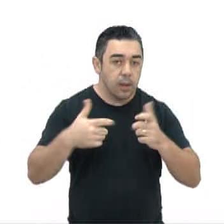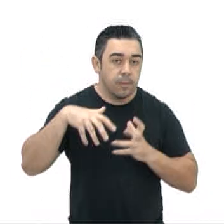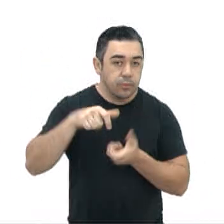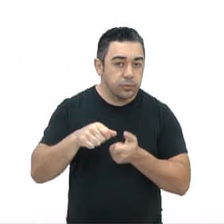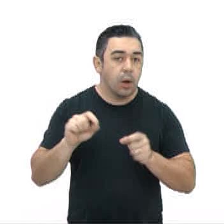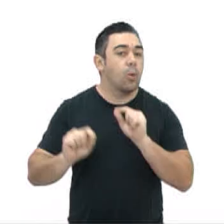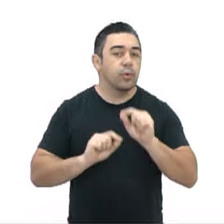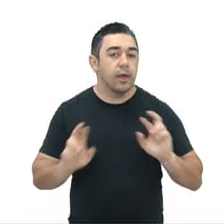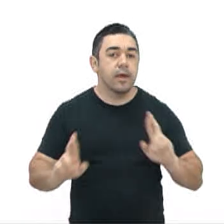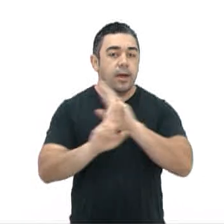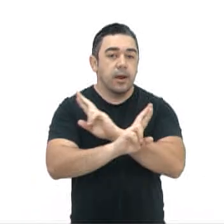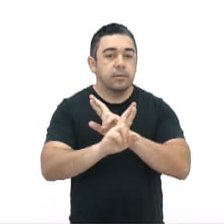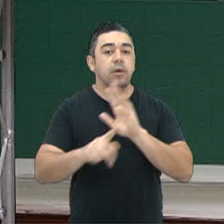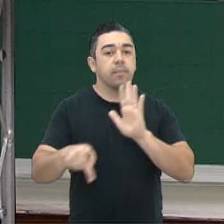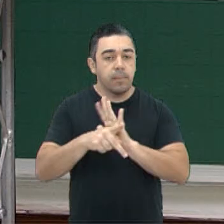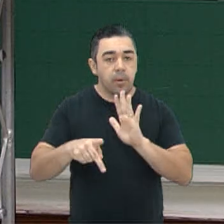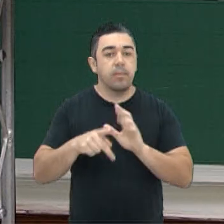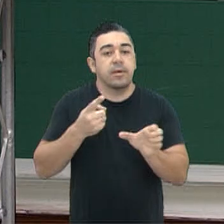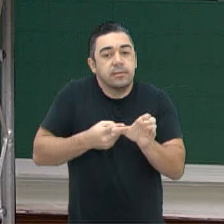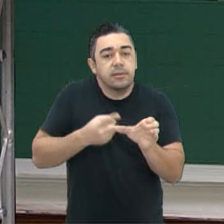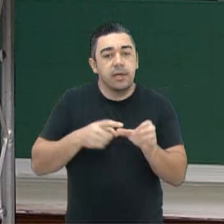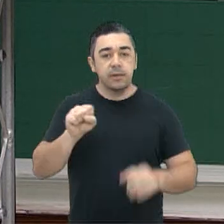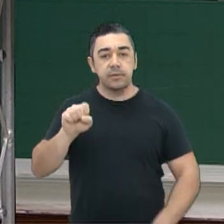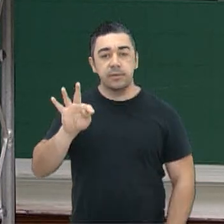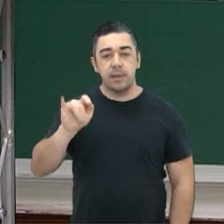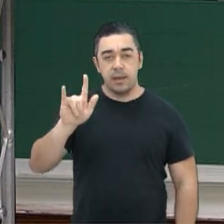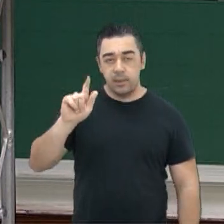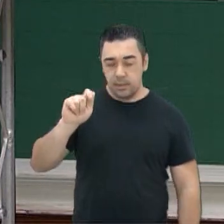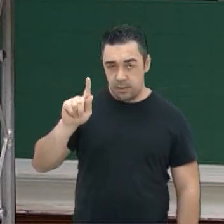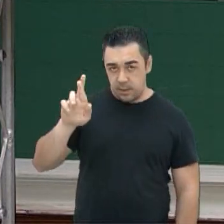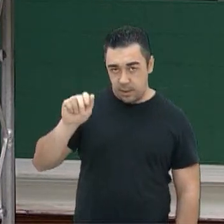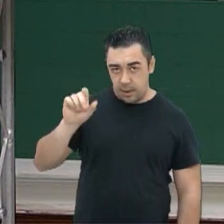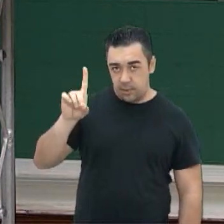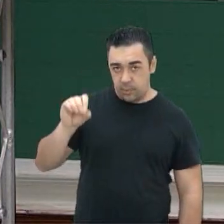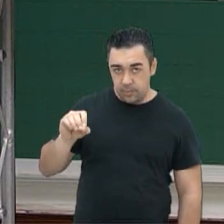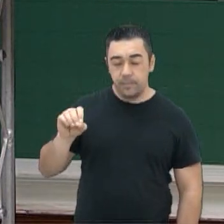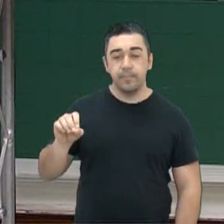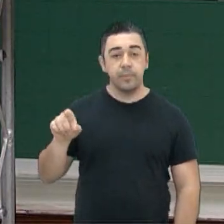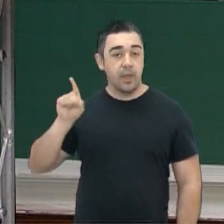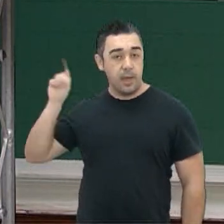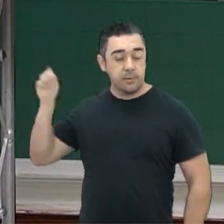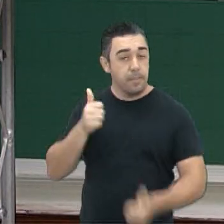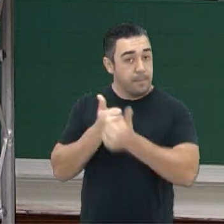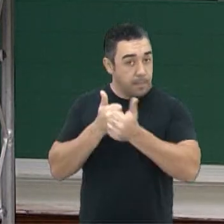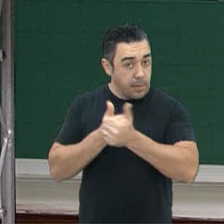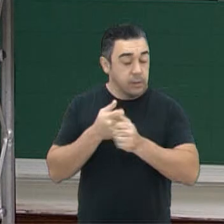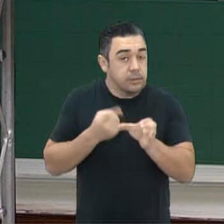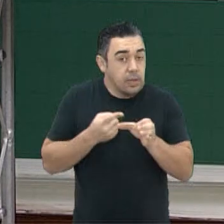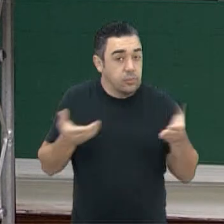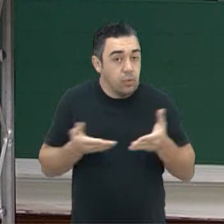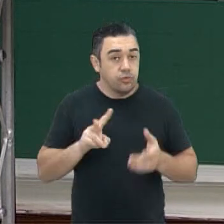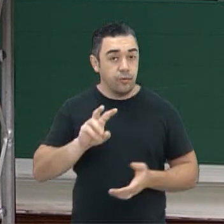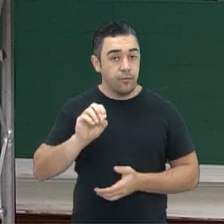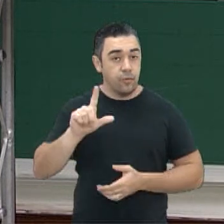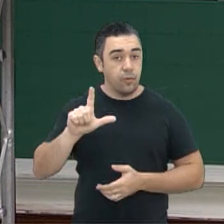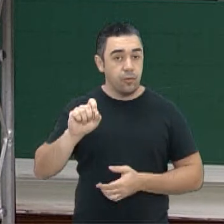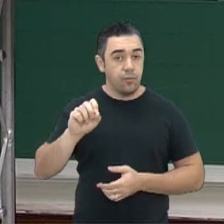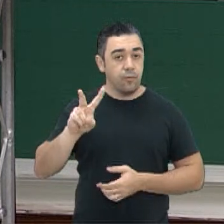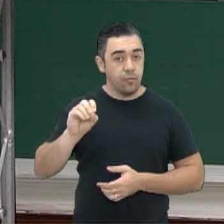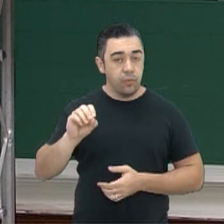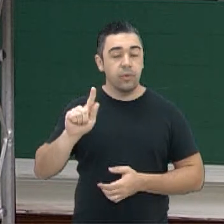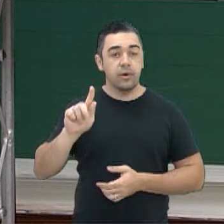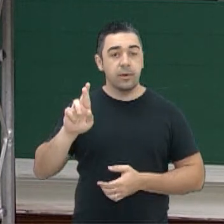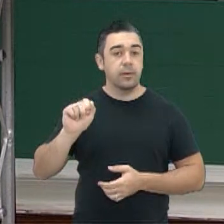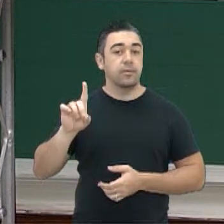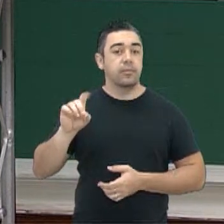às batalhas de Stalingrado, a de Moscou. No caso, essa aqui é muito próximo de Volgogrado. Esse cemitério está mais próximo da história